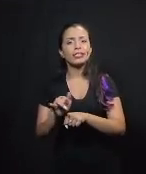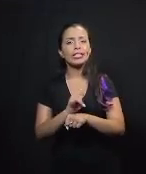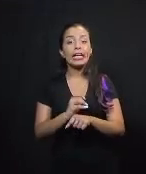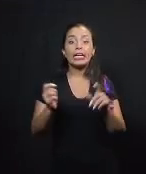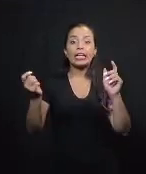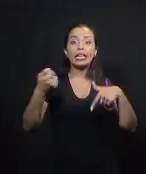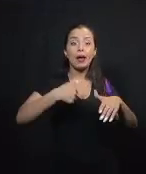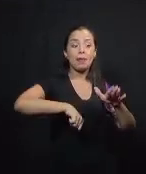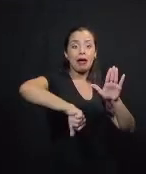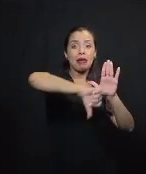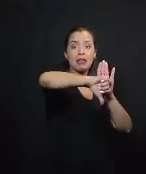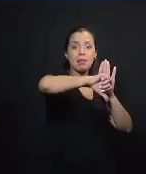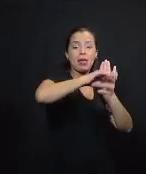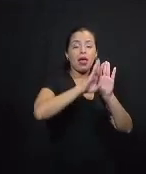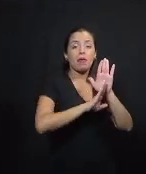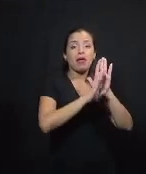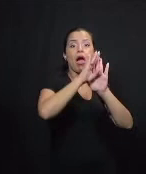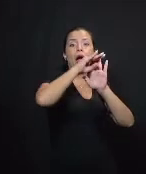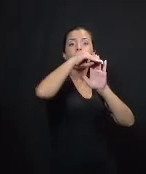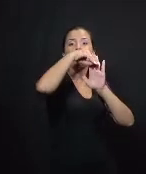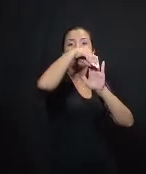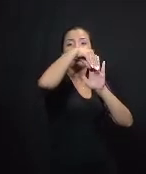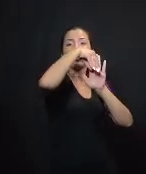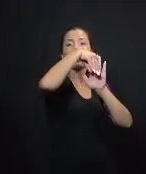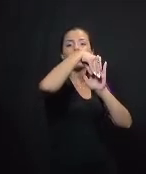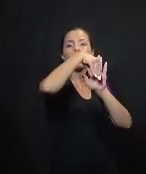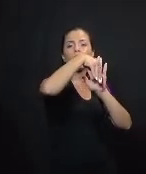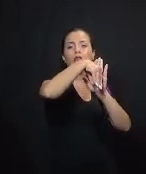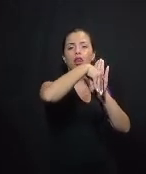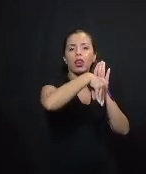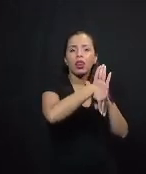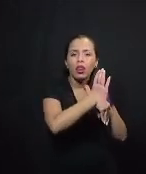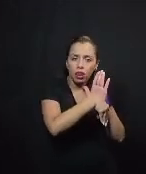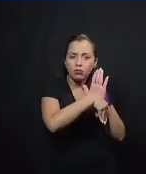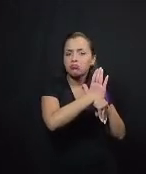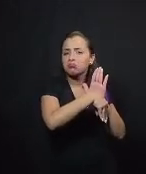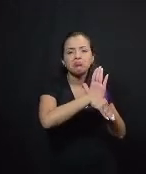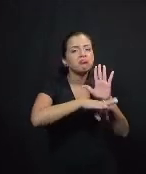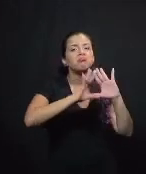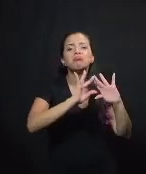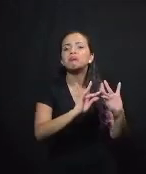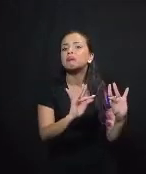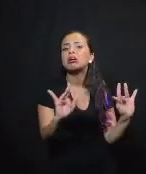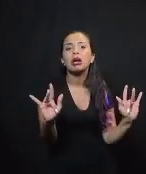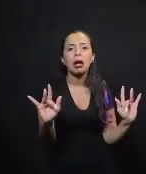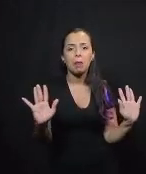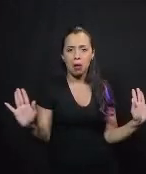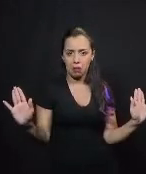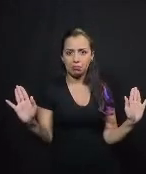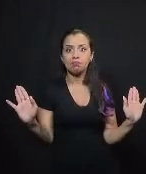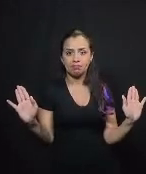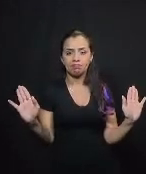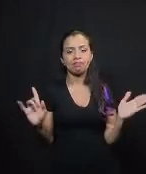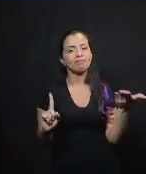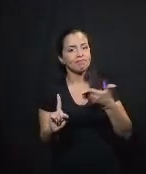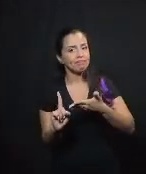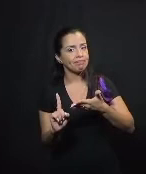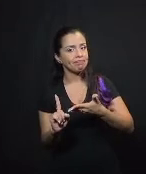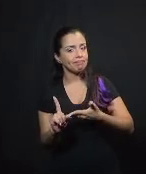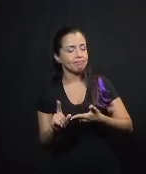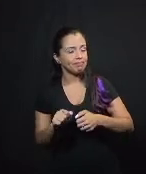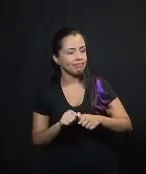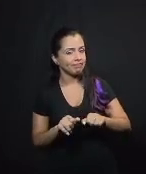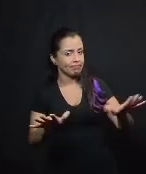ou reduzir enormemente o problema do crime nas grandes cidades brasileiras. A